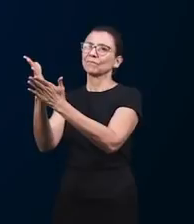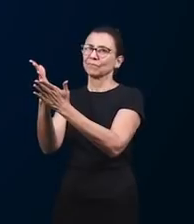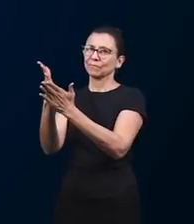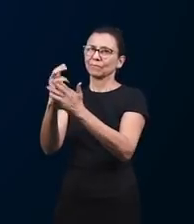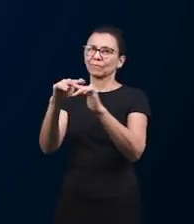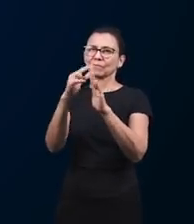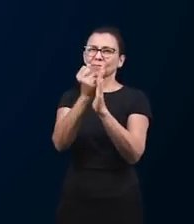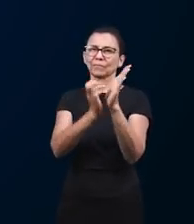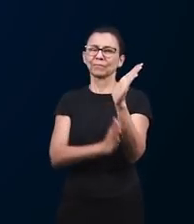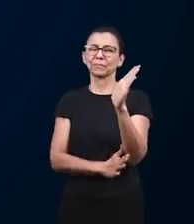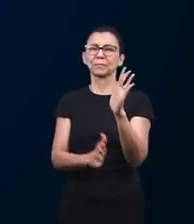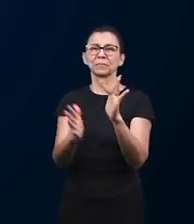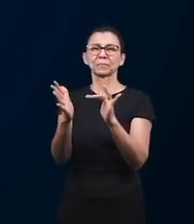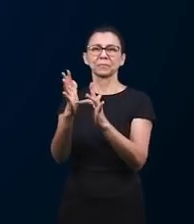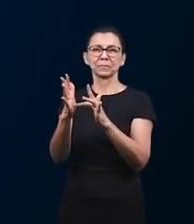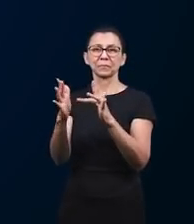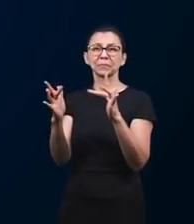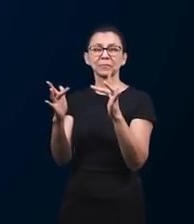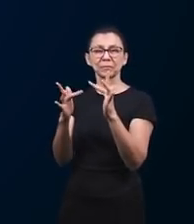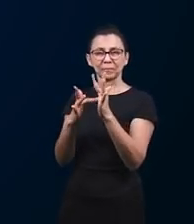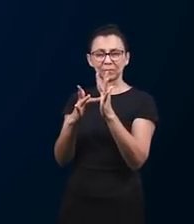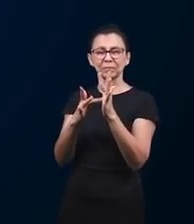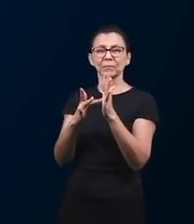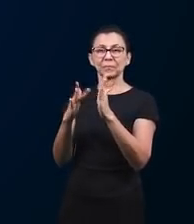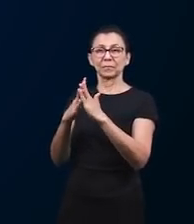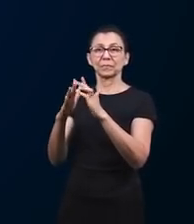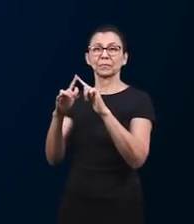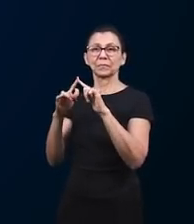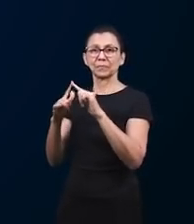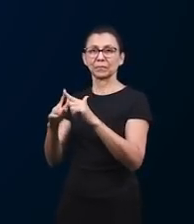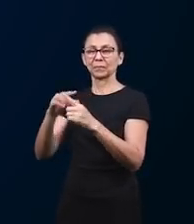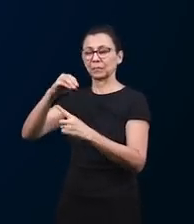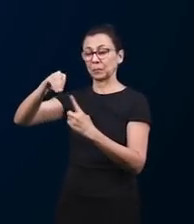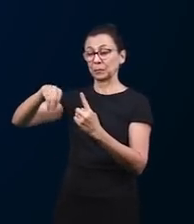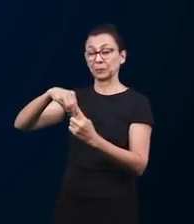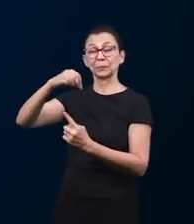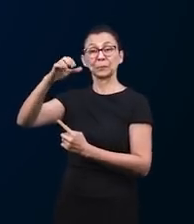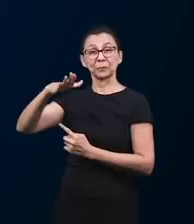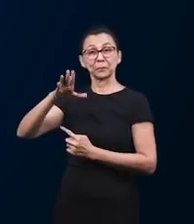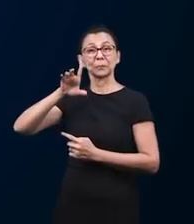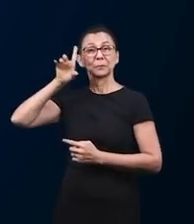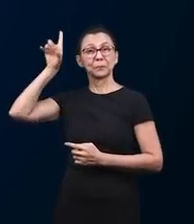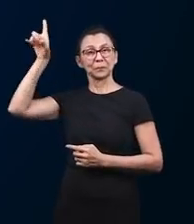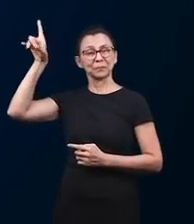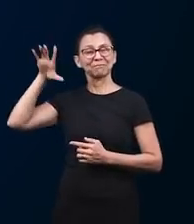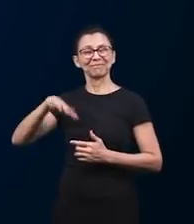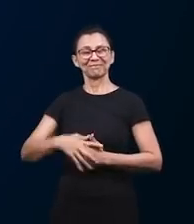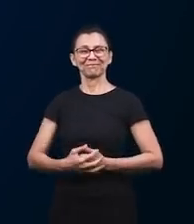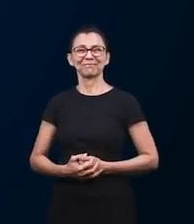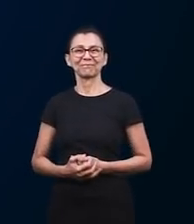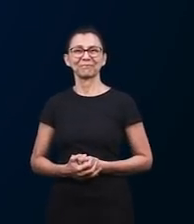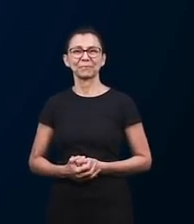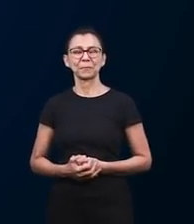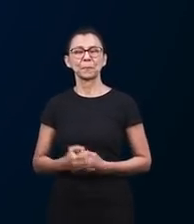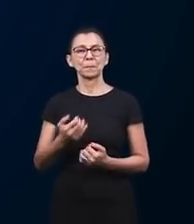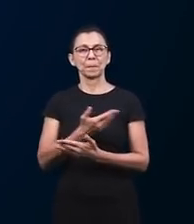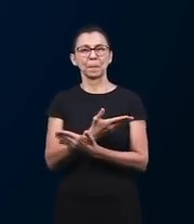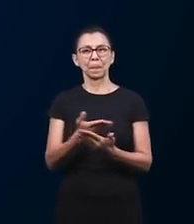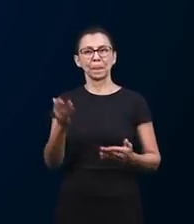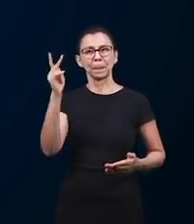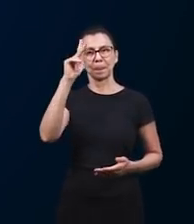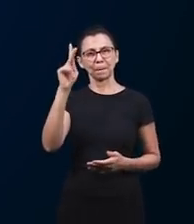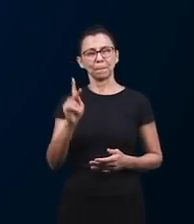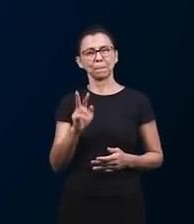palavra. Ela tem sido abastecida com os recursos da graça de Deus. Assim nós despedimos os irmãos com a paz do